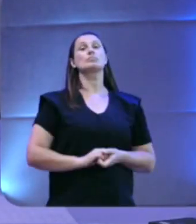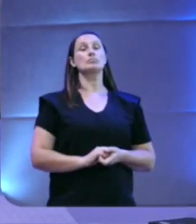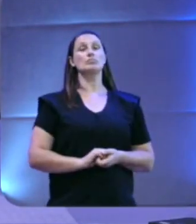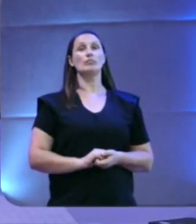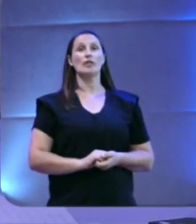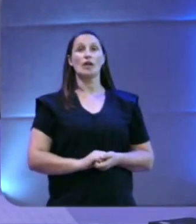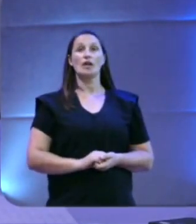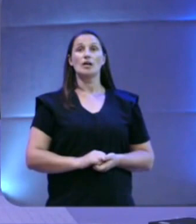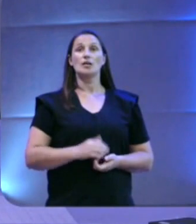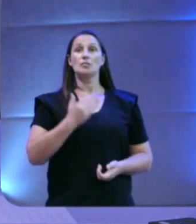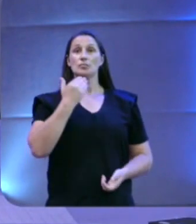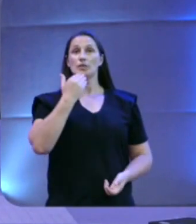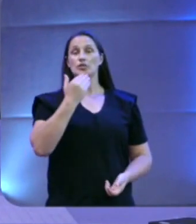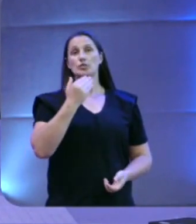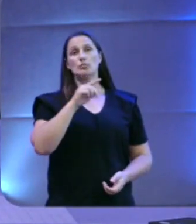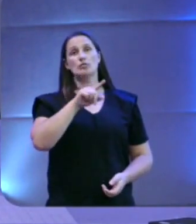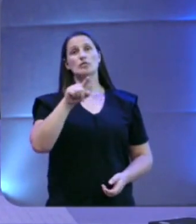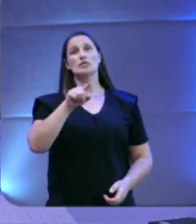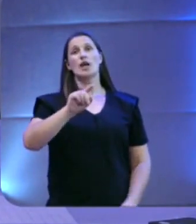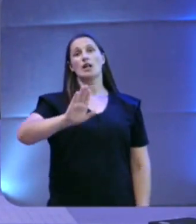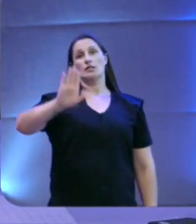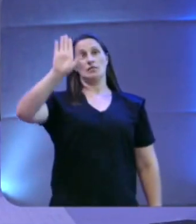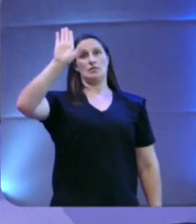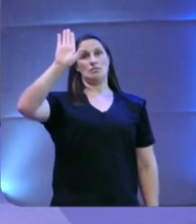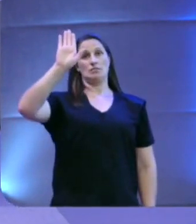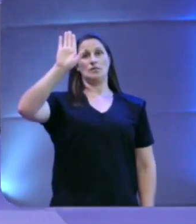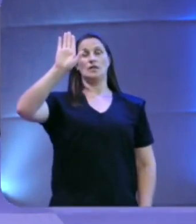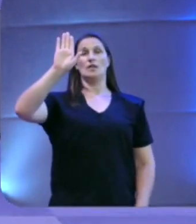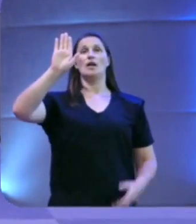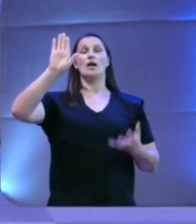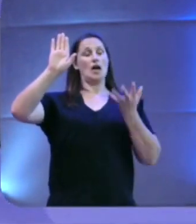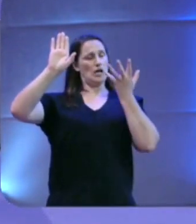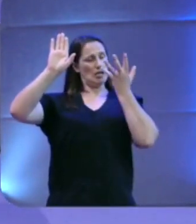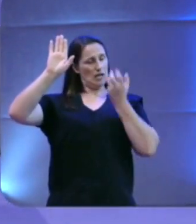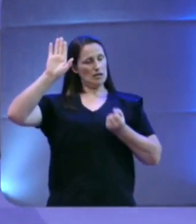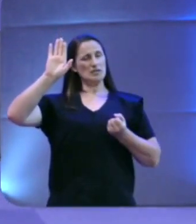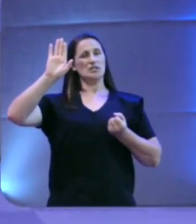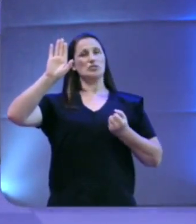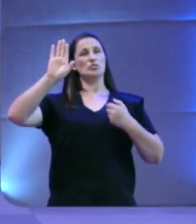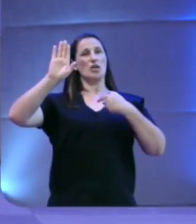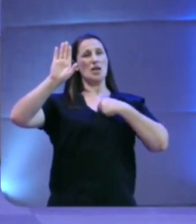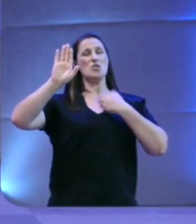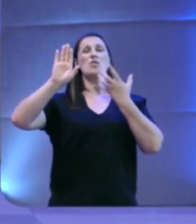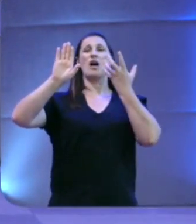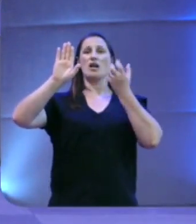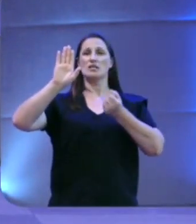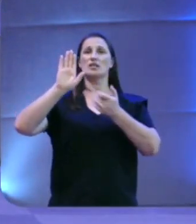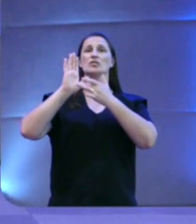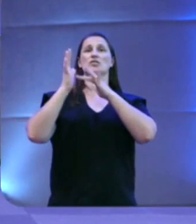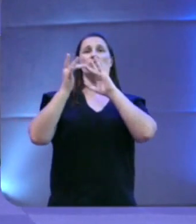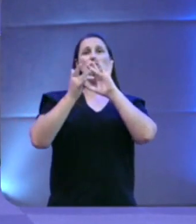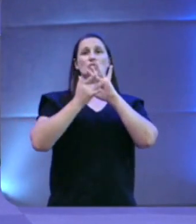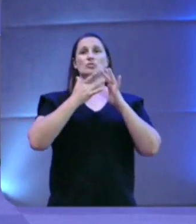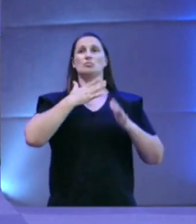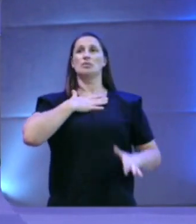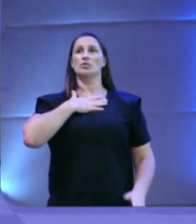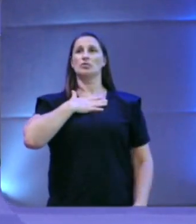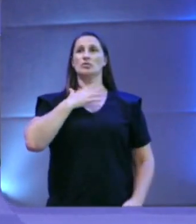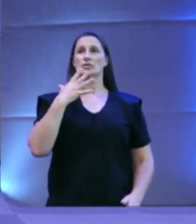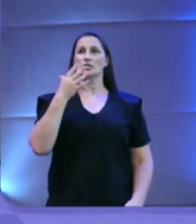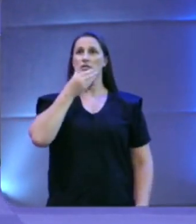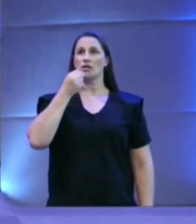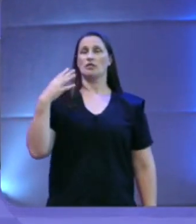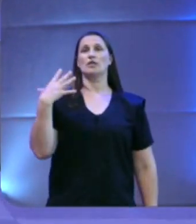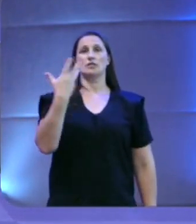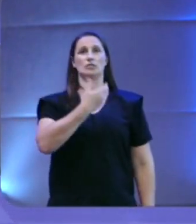convidar a levantar a sua mão onde você está. E você fala assim: eu preciso receber Jesus como meu Salvador. Amém, que Deus te